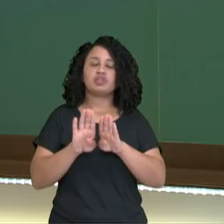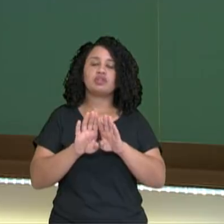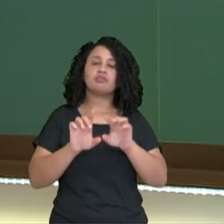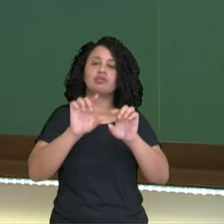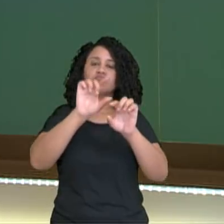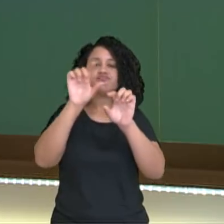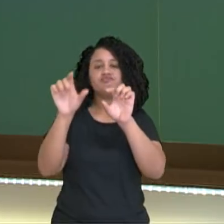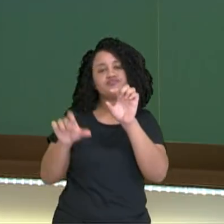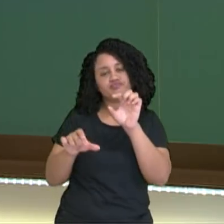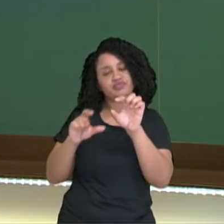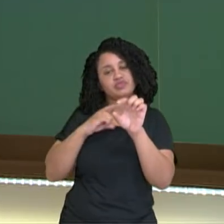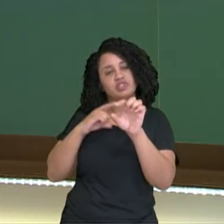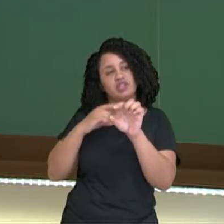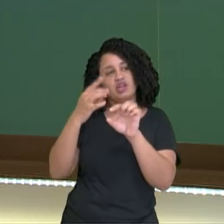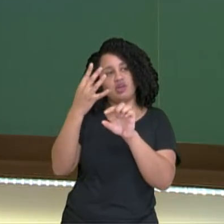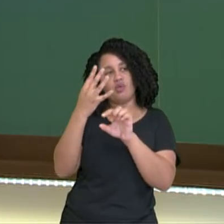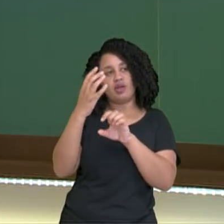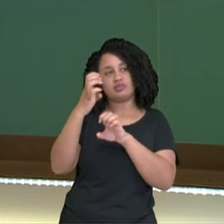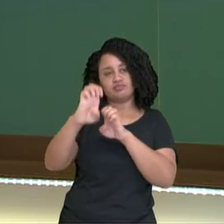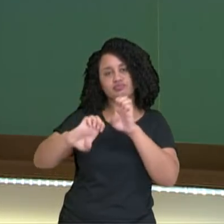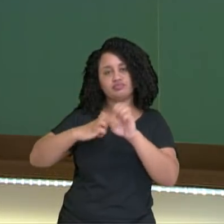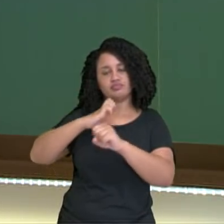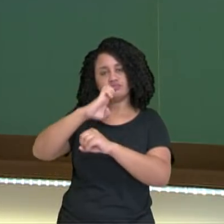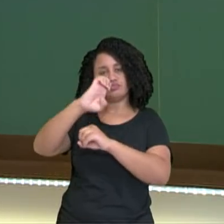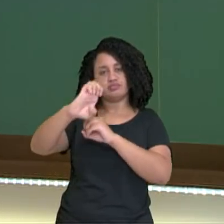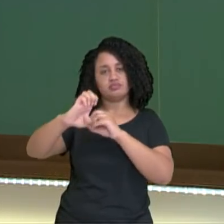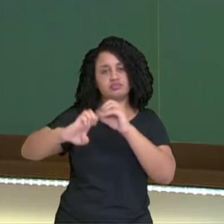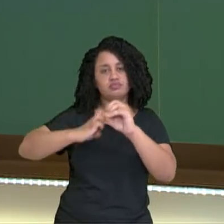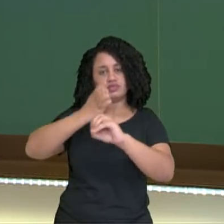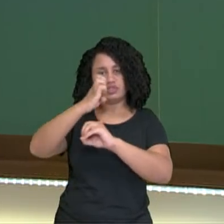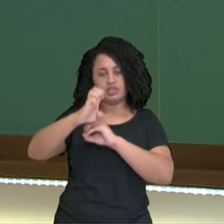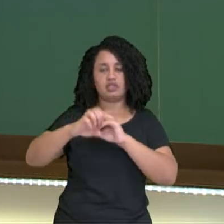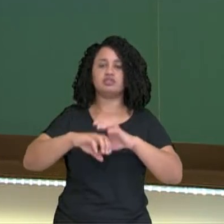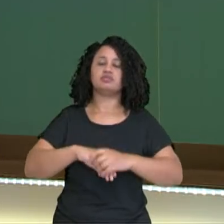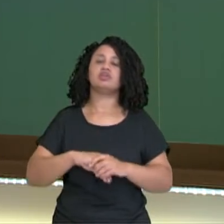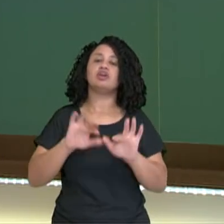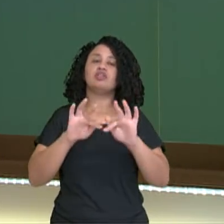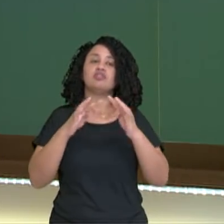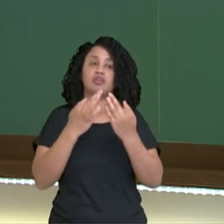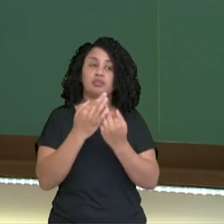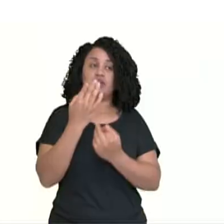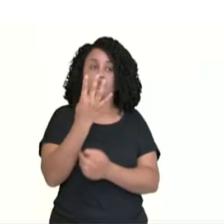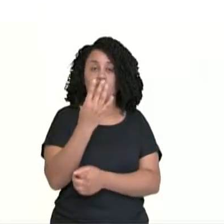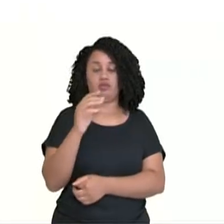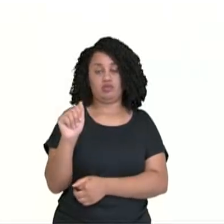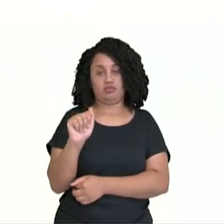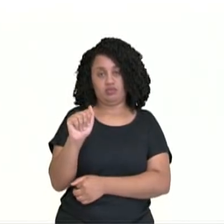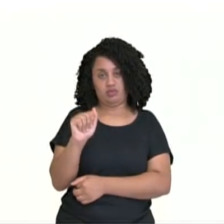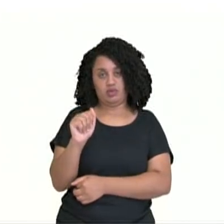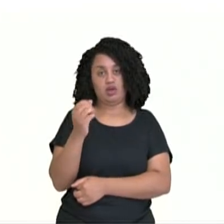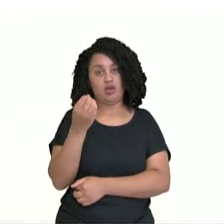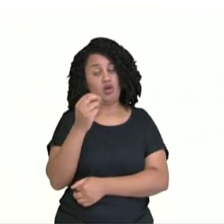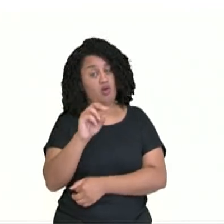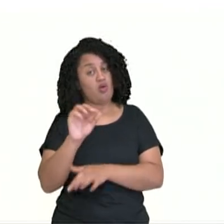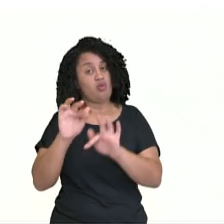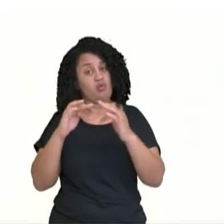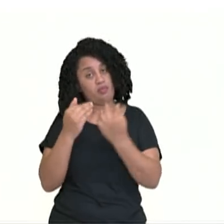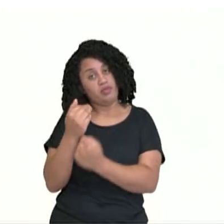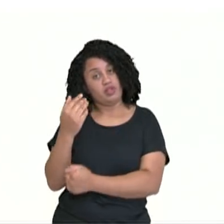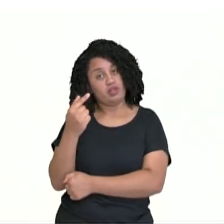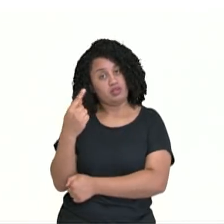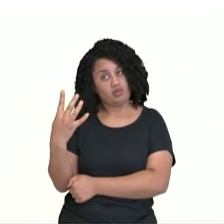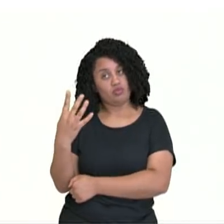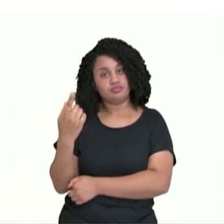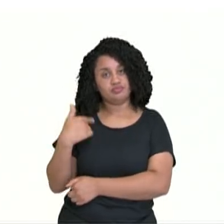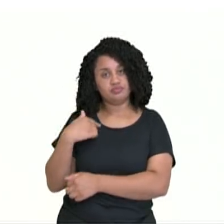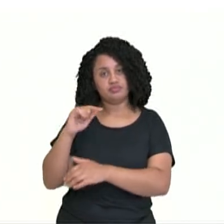ele pertence à família 4A ou família 14. Então vejam, esta é a representação do átomo de carbono.